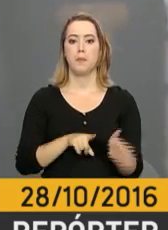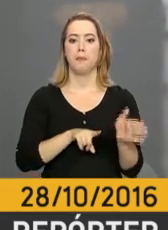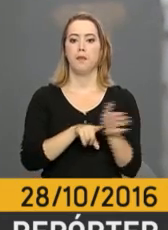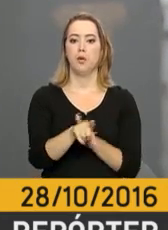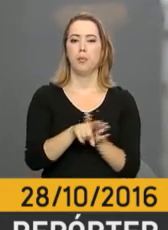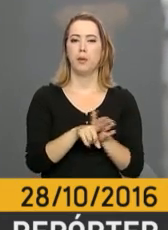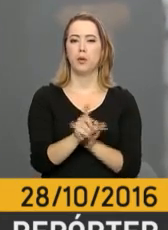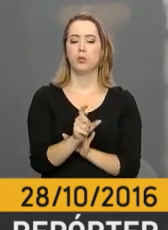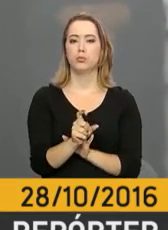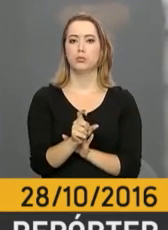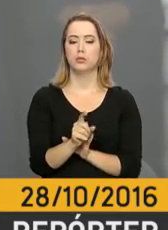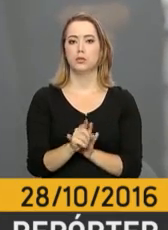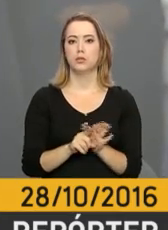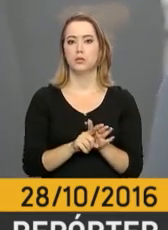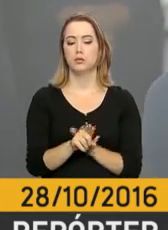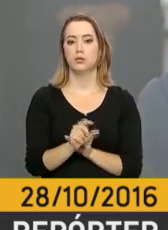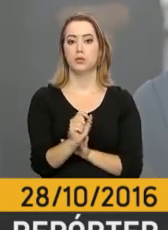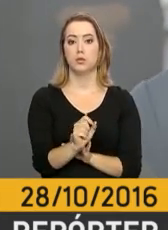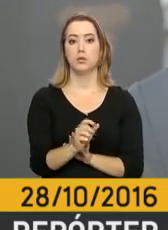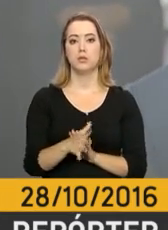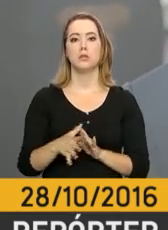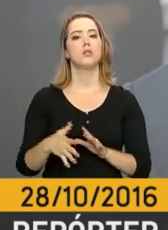Sim.